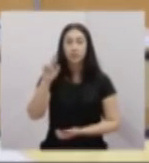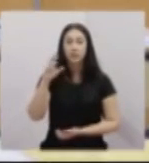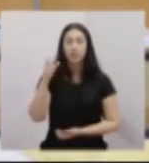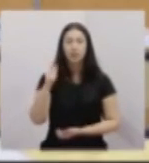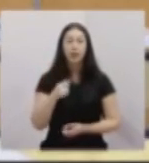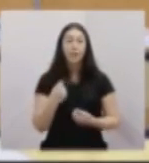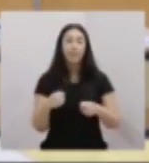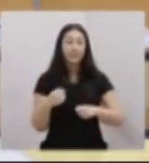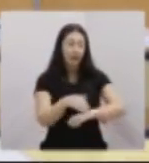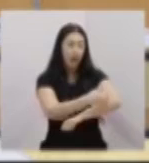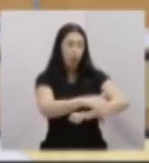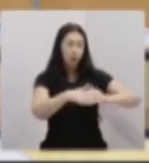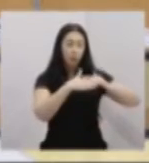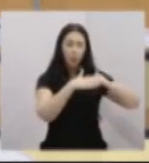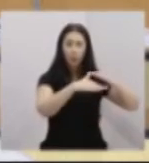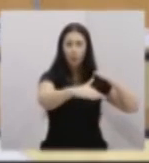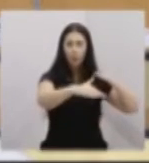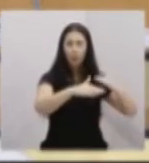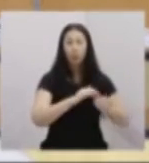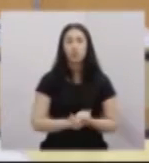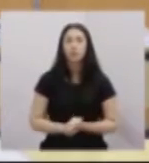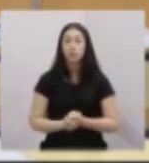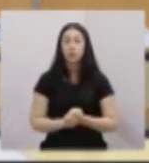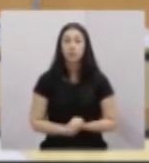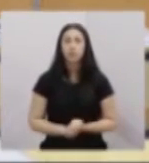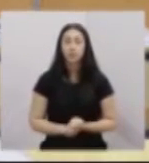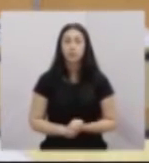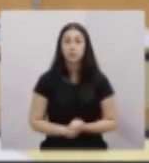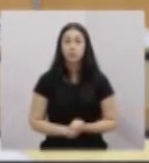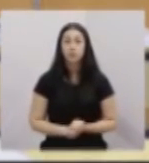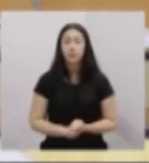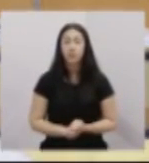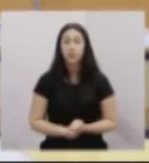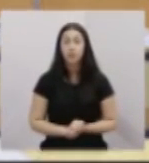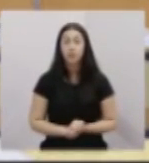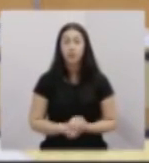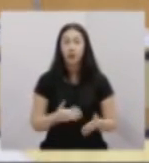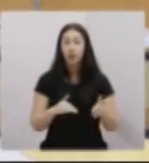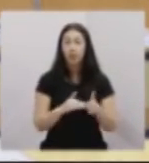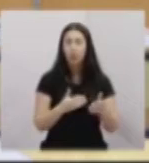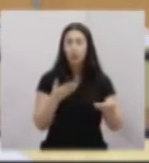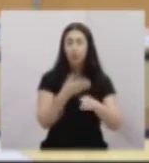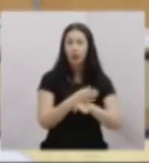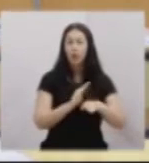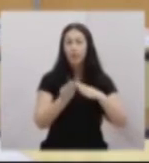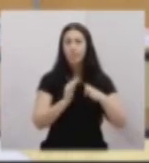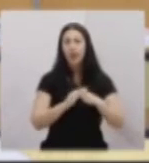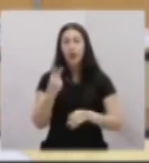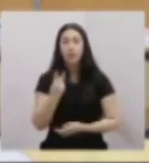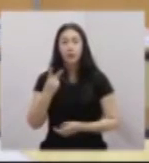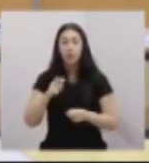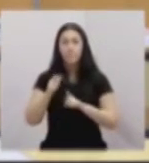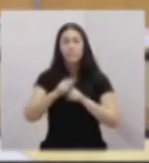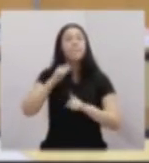Igaratá, KM 1 ao KM 7, até a entrada do conjunto 22 de abril. Autoria